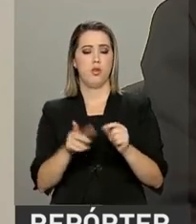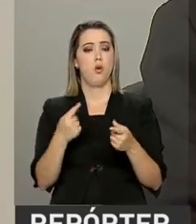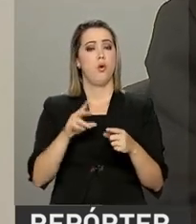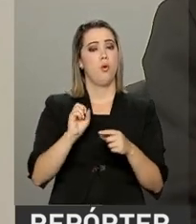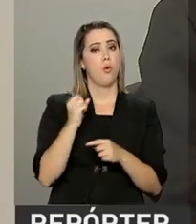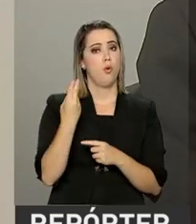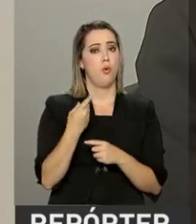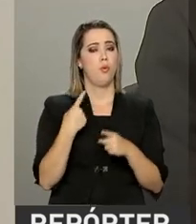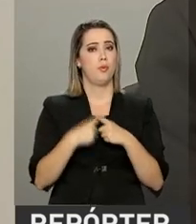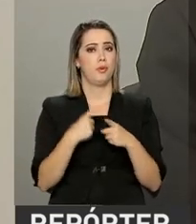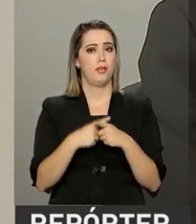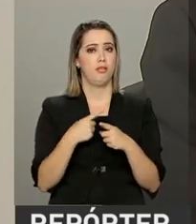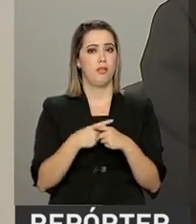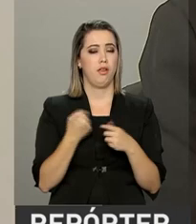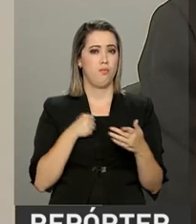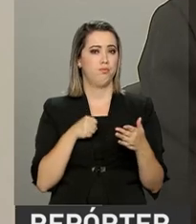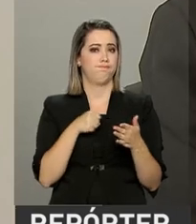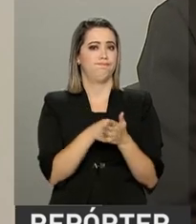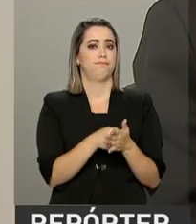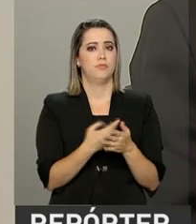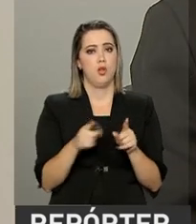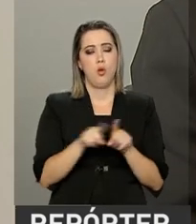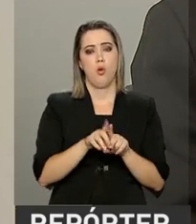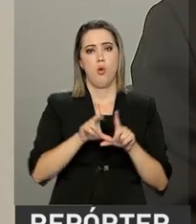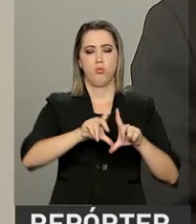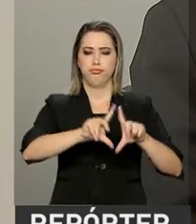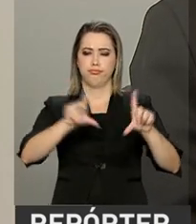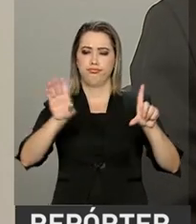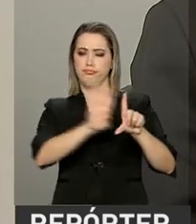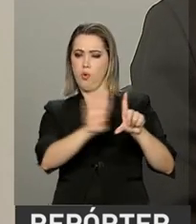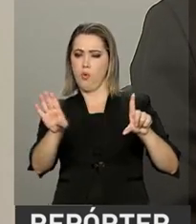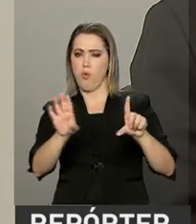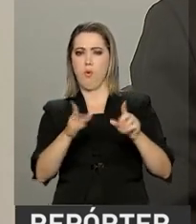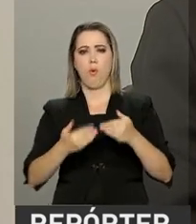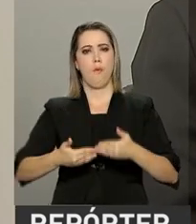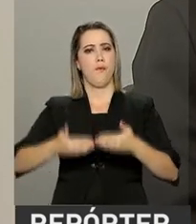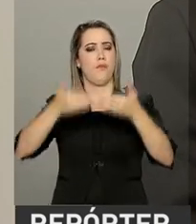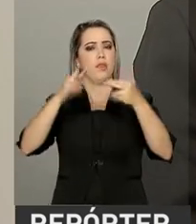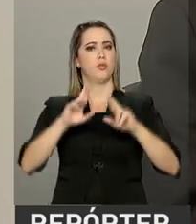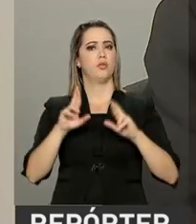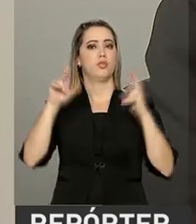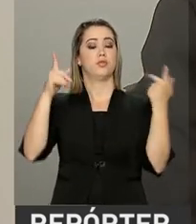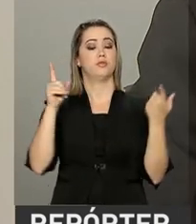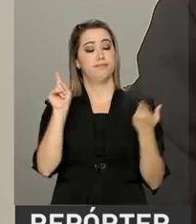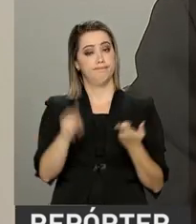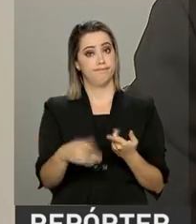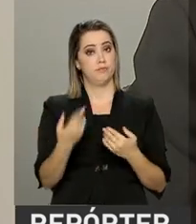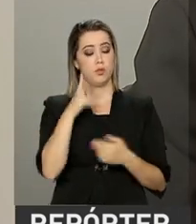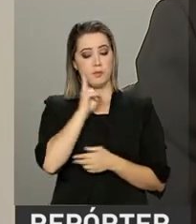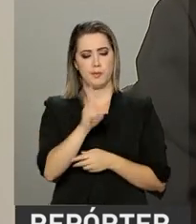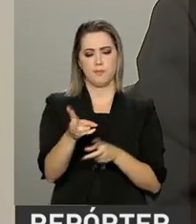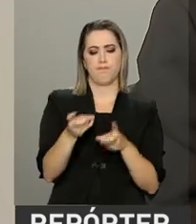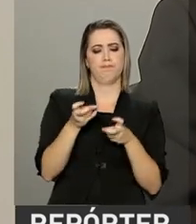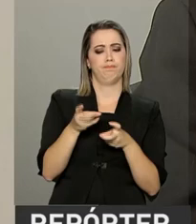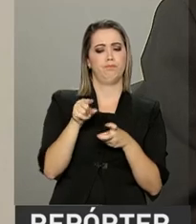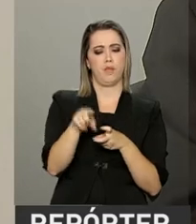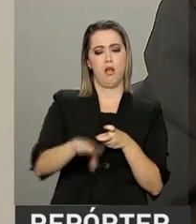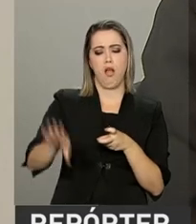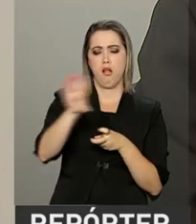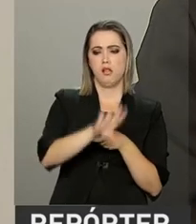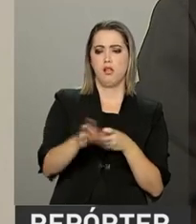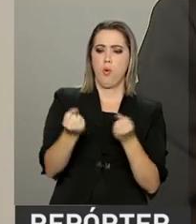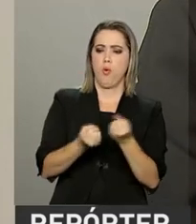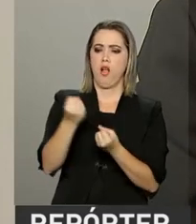ou porque tem um amassado, ou porque tem uma película diferente no vidro. Então, estas características, elas